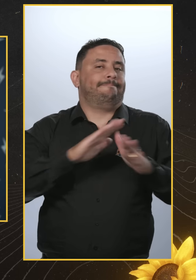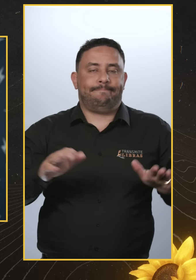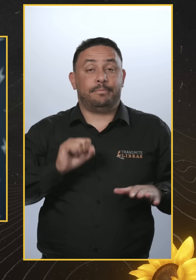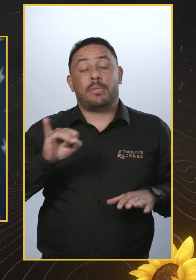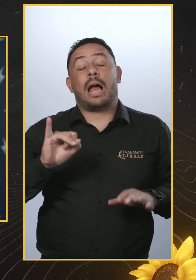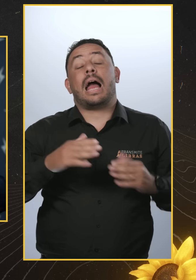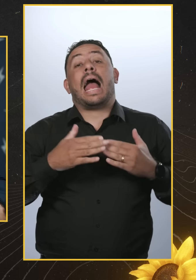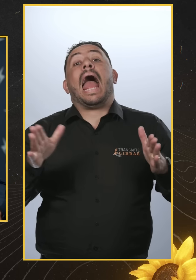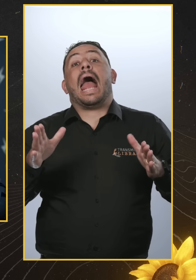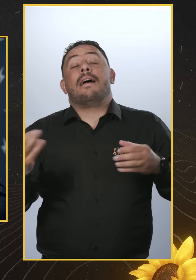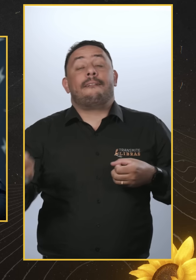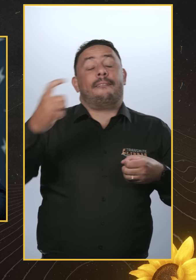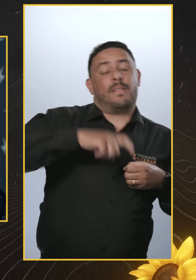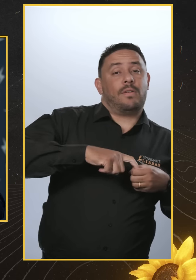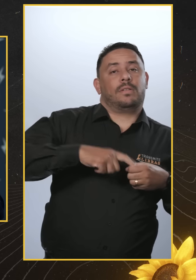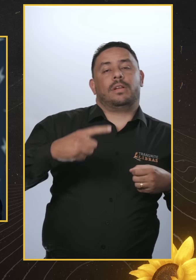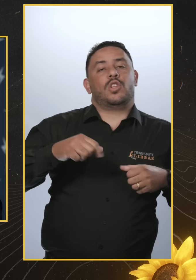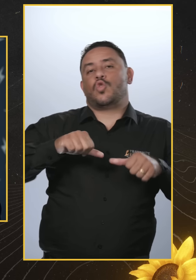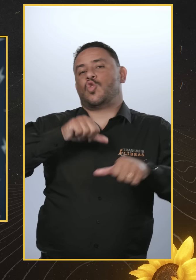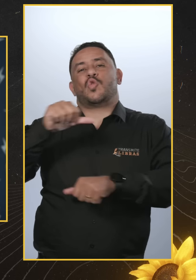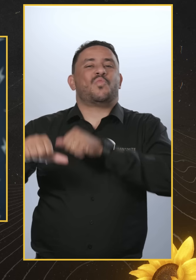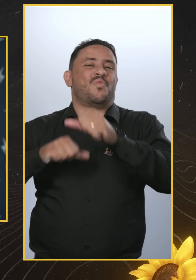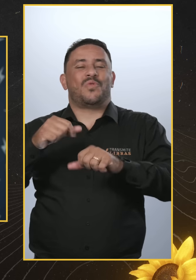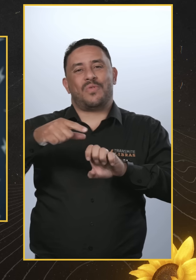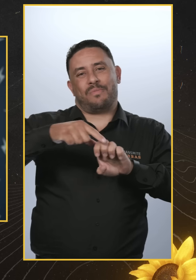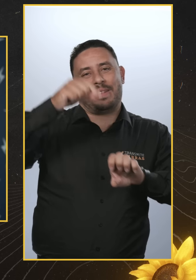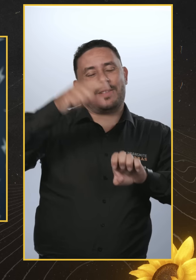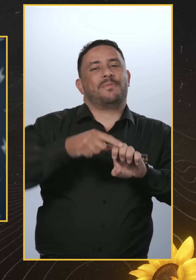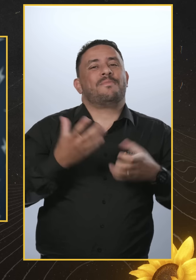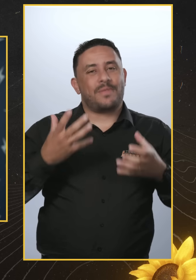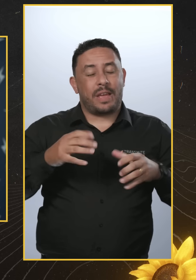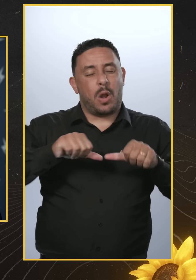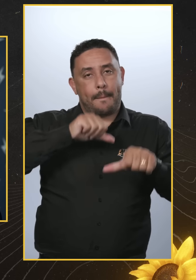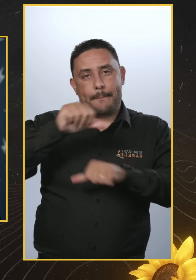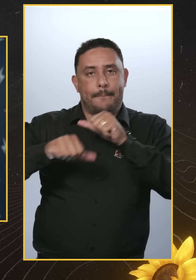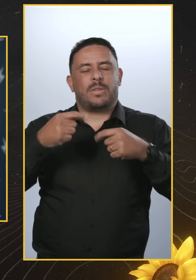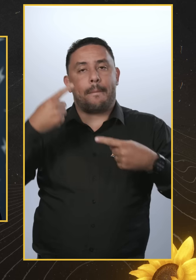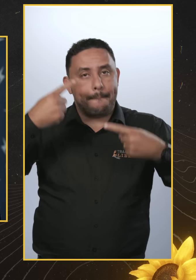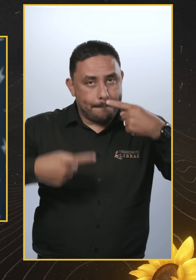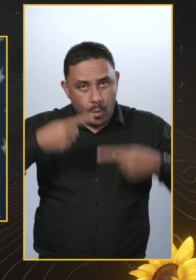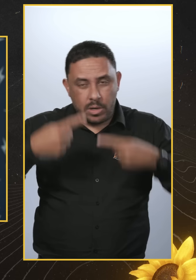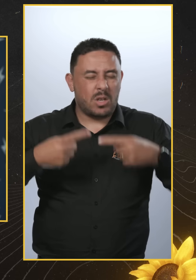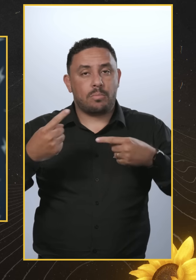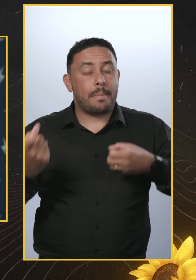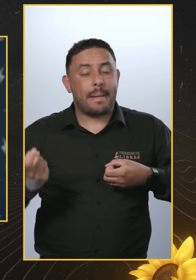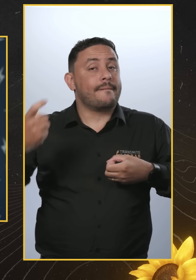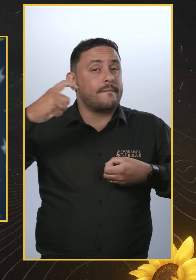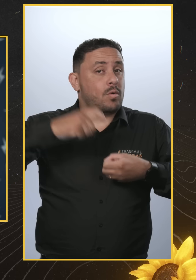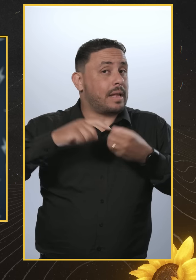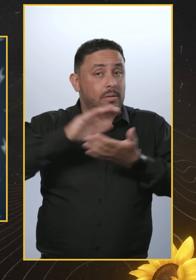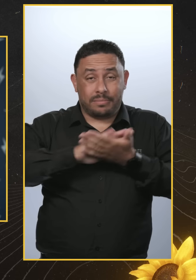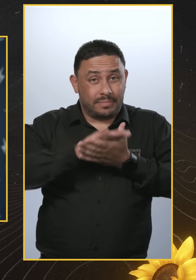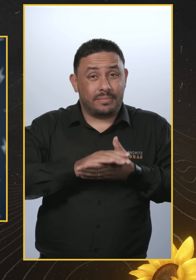o cara que abre dá errado ele volta correndo ele não se transformou no empreendedor eu quero me transformar num político para não ter que voltar para mais nada eu